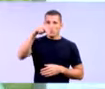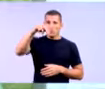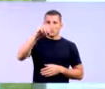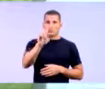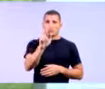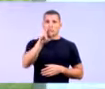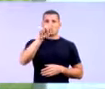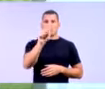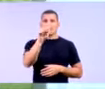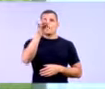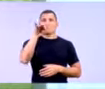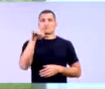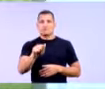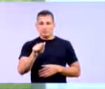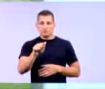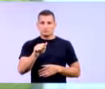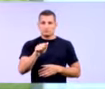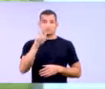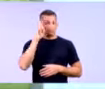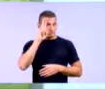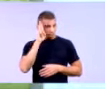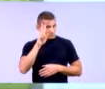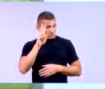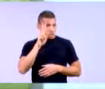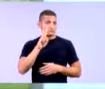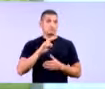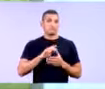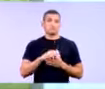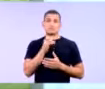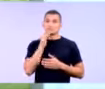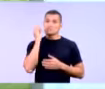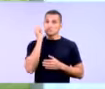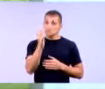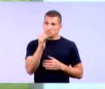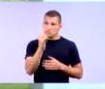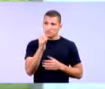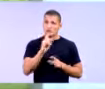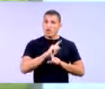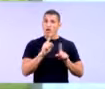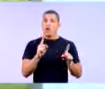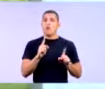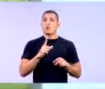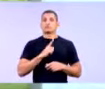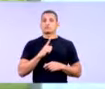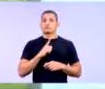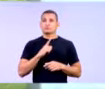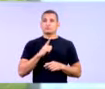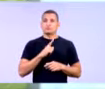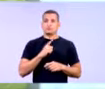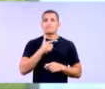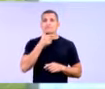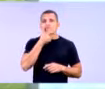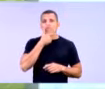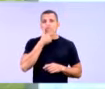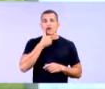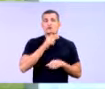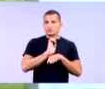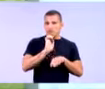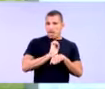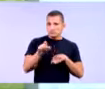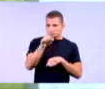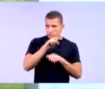só vai ser monografia se não tiver aí vaga de estágio para você